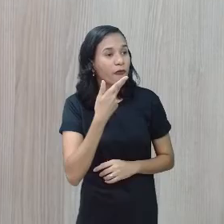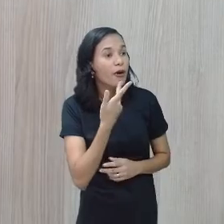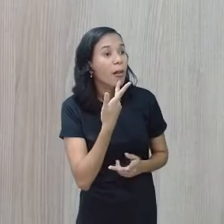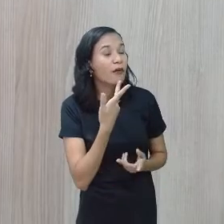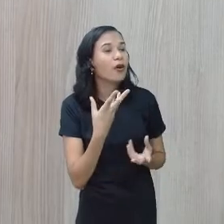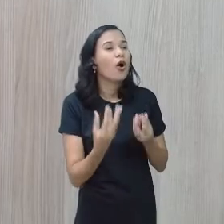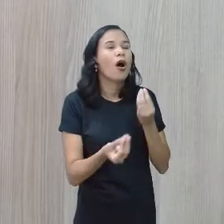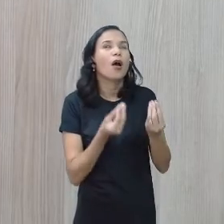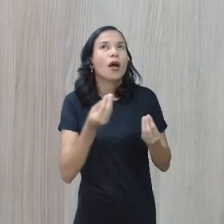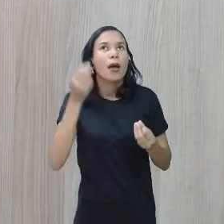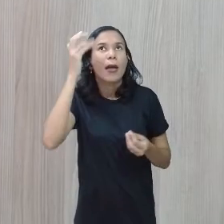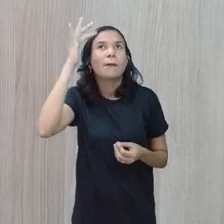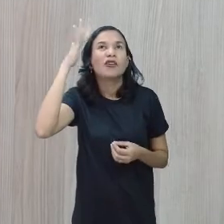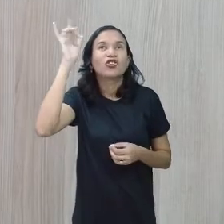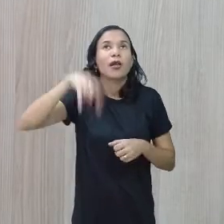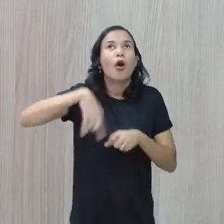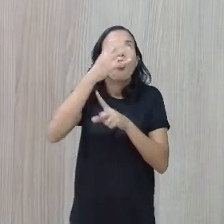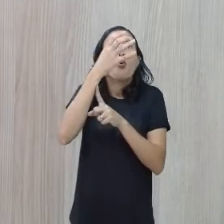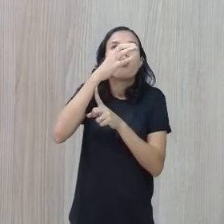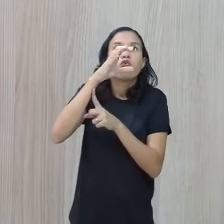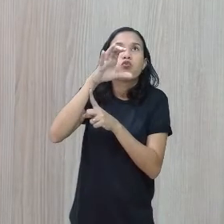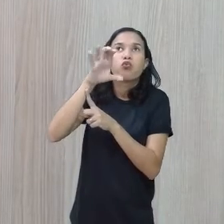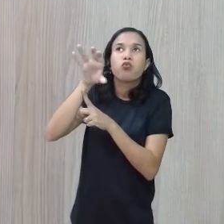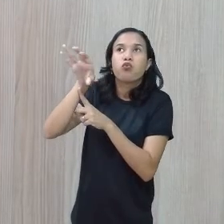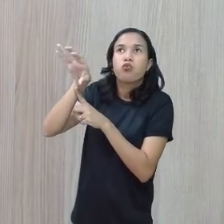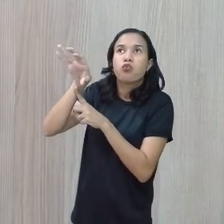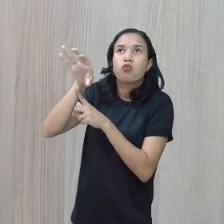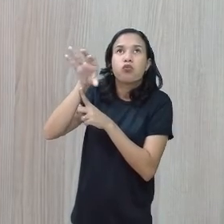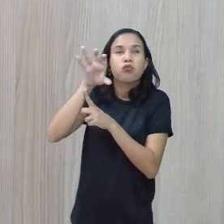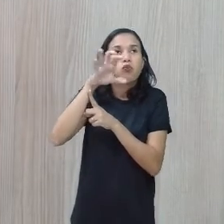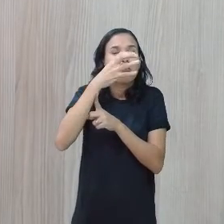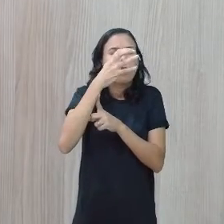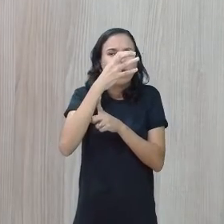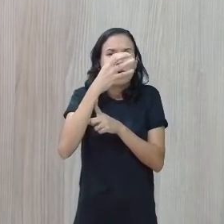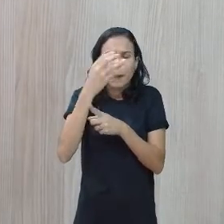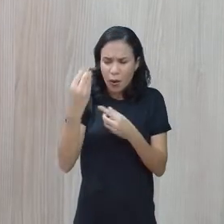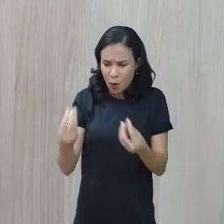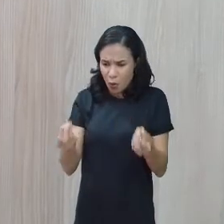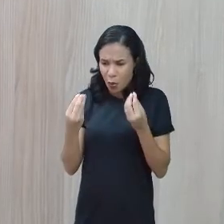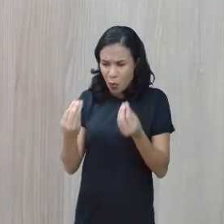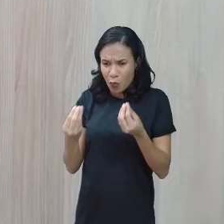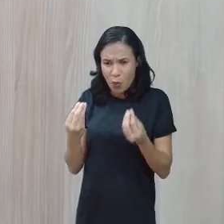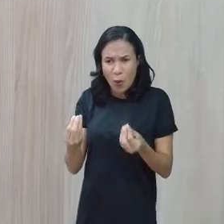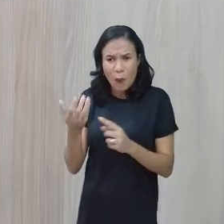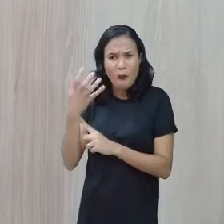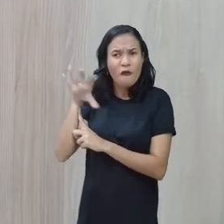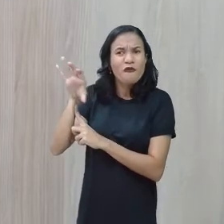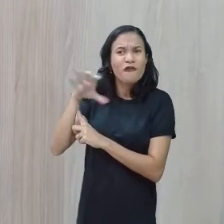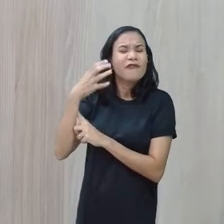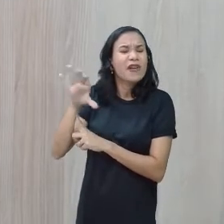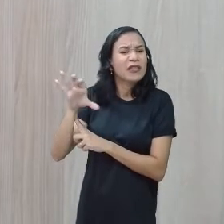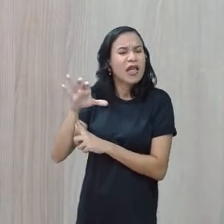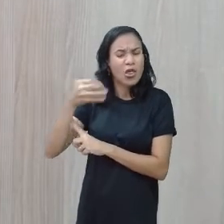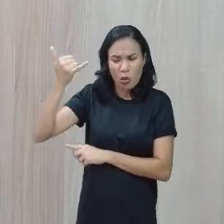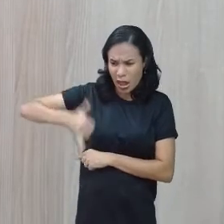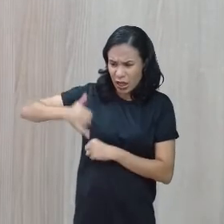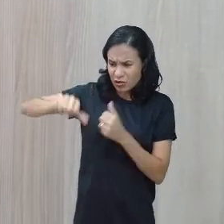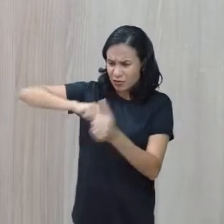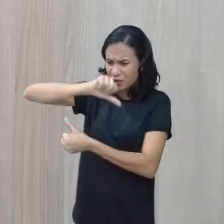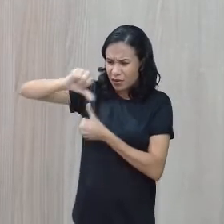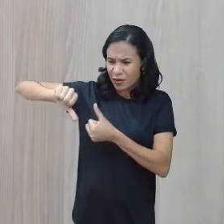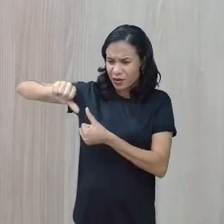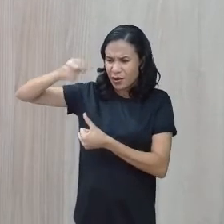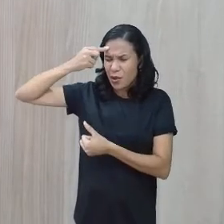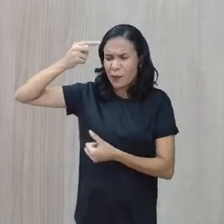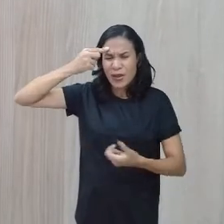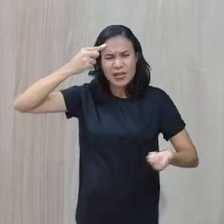lá, um ventilador, pensa no ventilador, está rodando e gerando energia. Ele disse, mas como um ventilador? Vou colocar um ventilador desse tamanho para poder fazer. E eu tentei todas as ferramentas